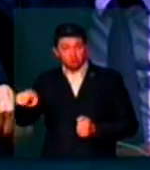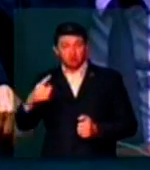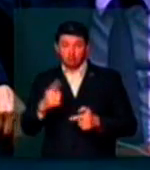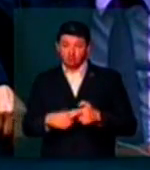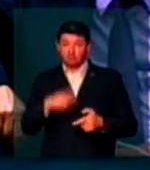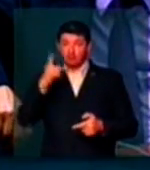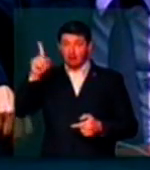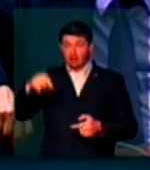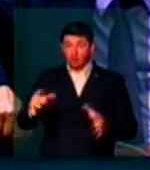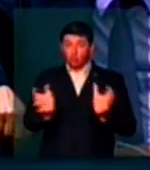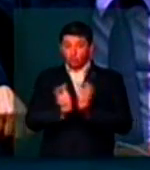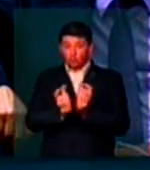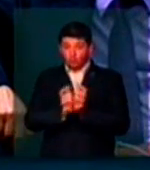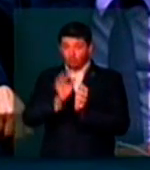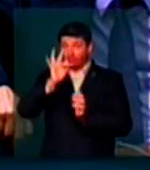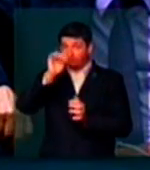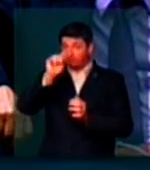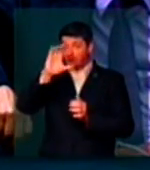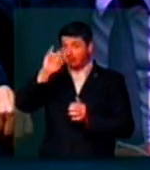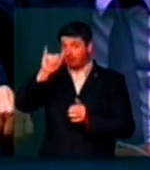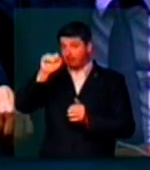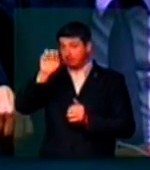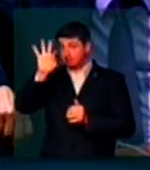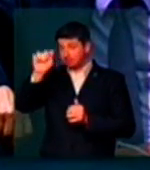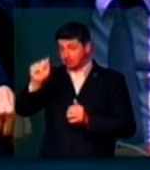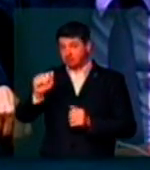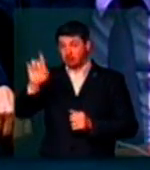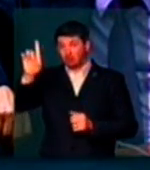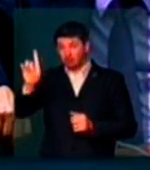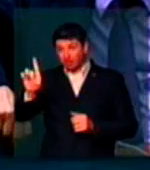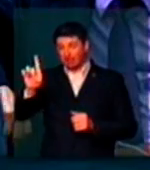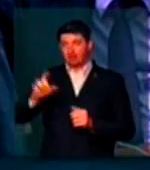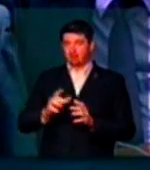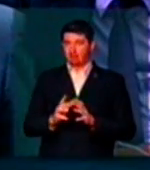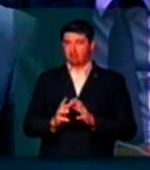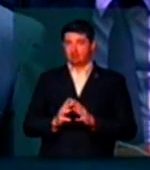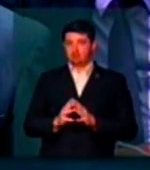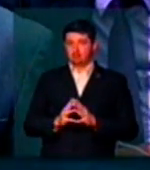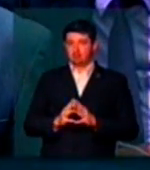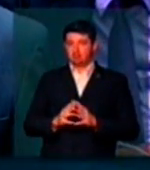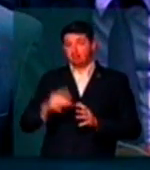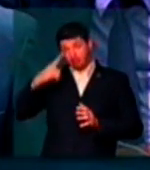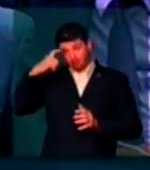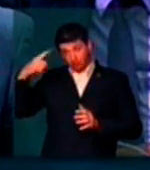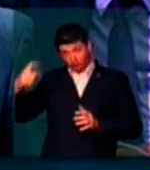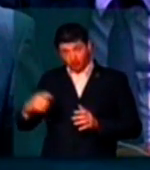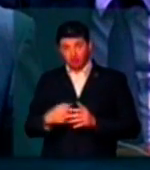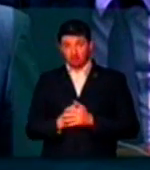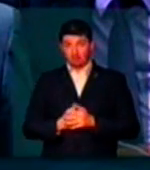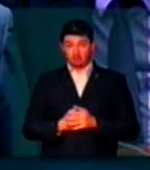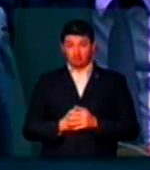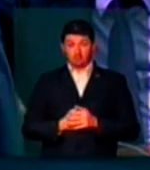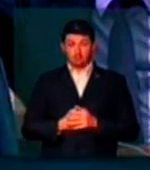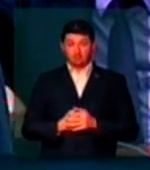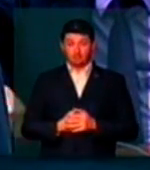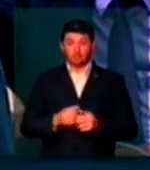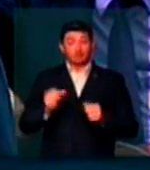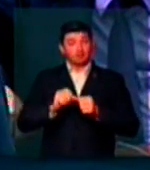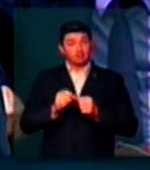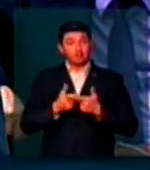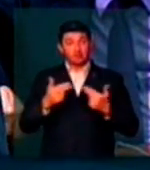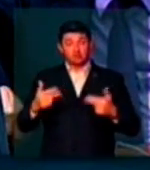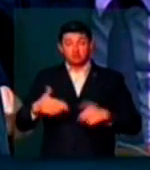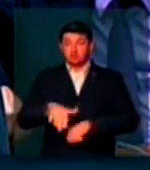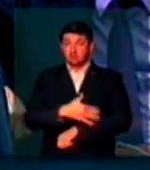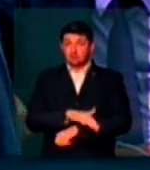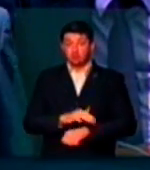se trata de uma organização fascista, de direita, de extrema direita, violenta, que realiza atos de